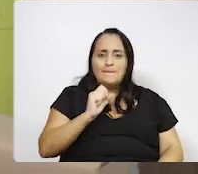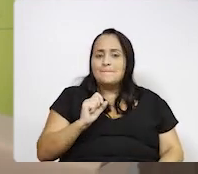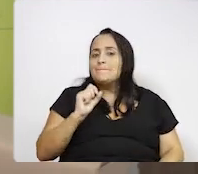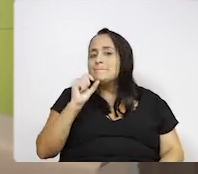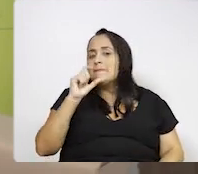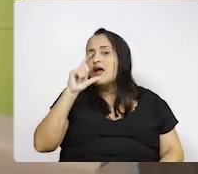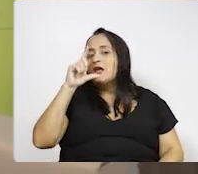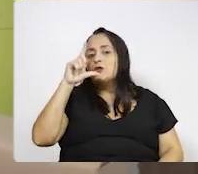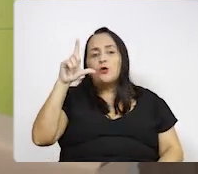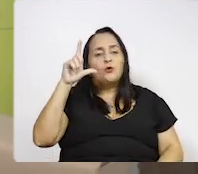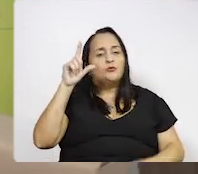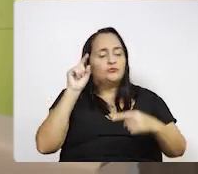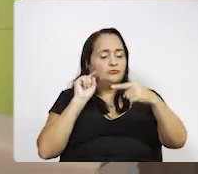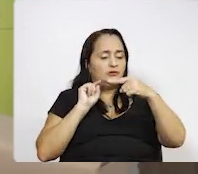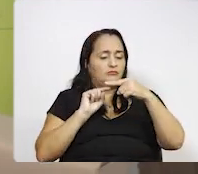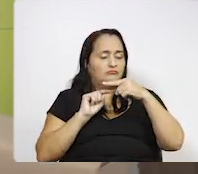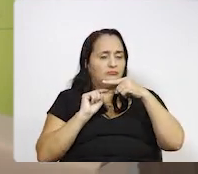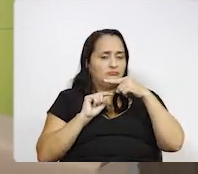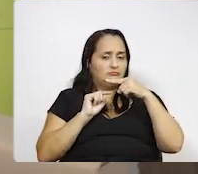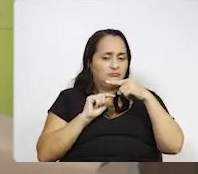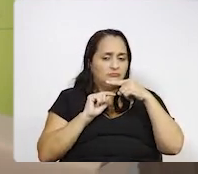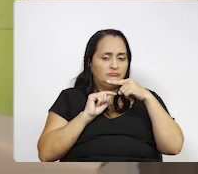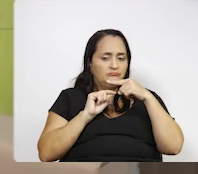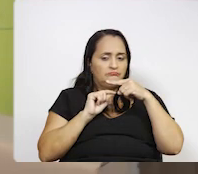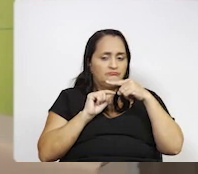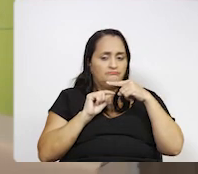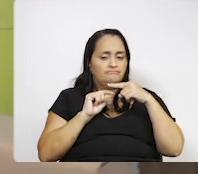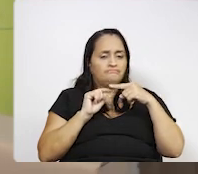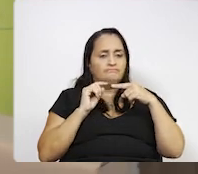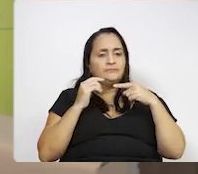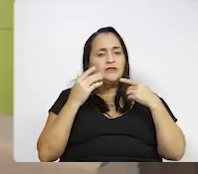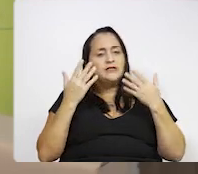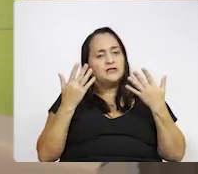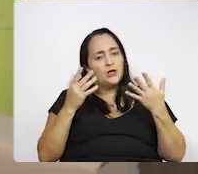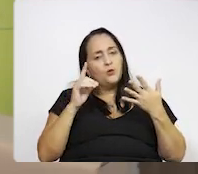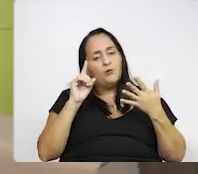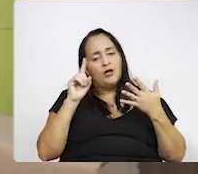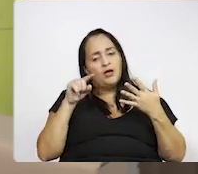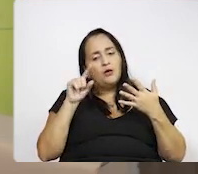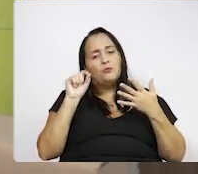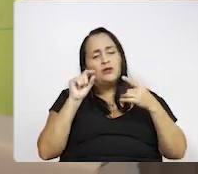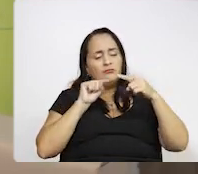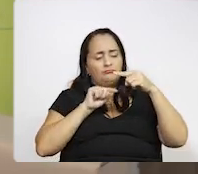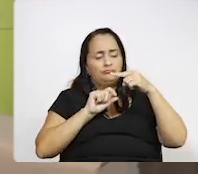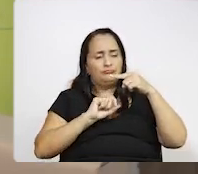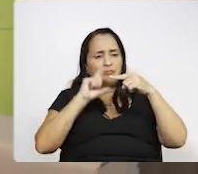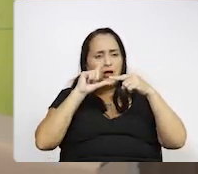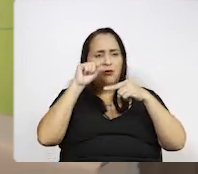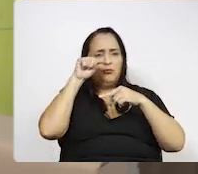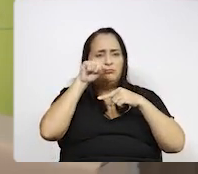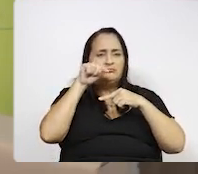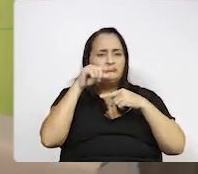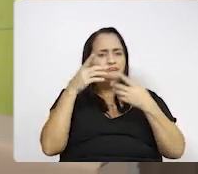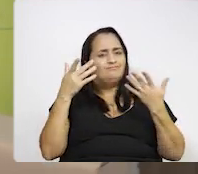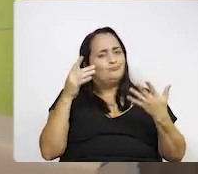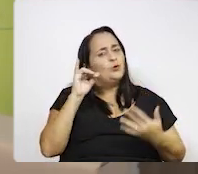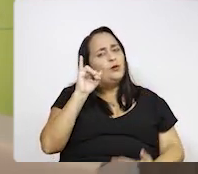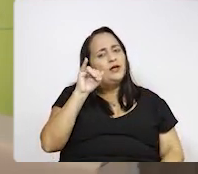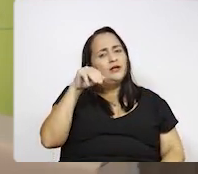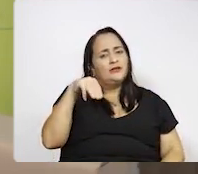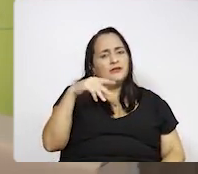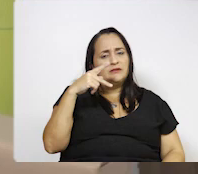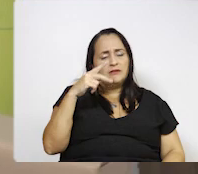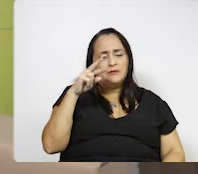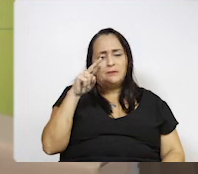número maior do que o denominador, tá? Então, aqui é uma fração imprópria. Não tem como ser equivalente.